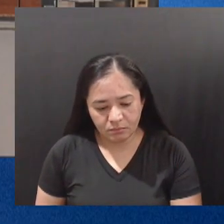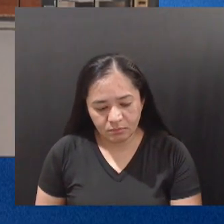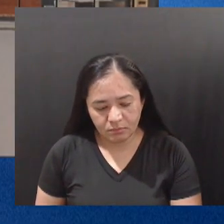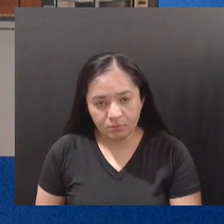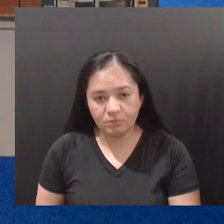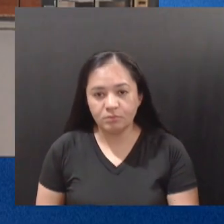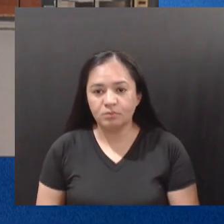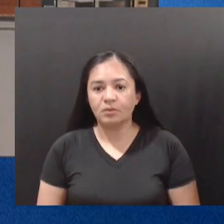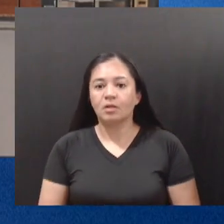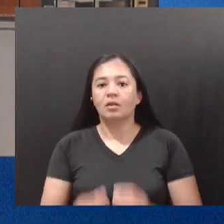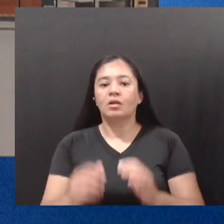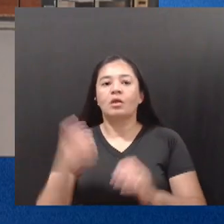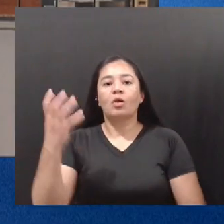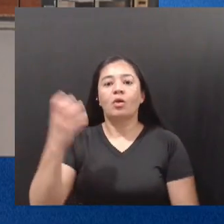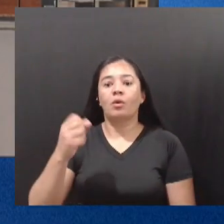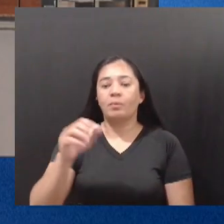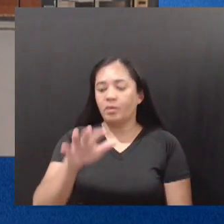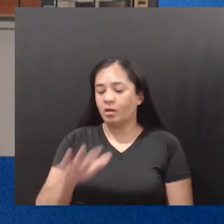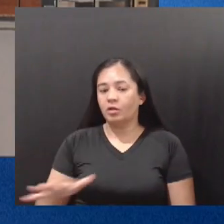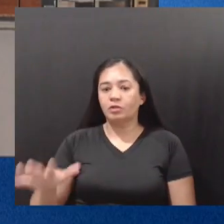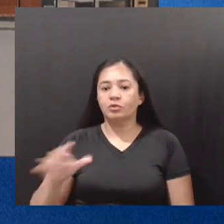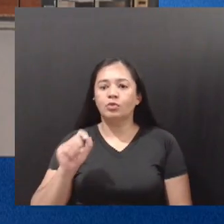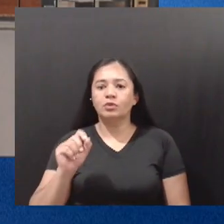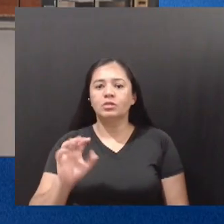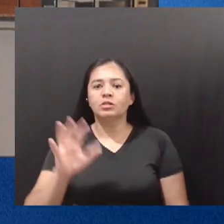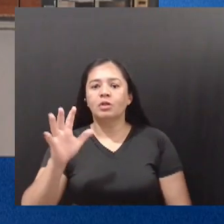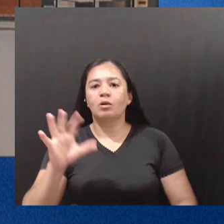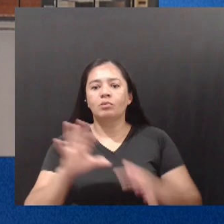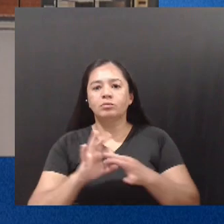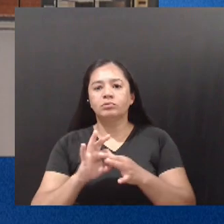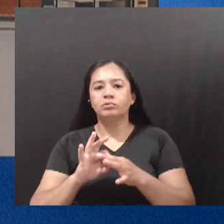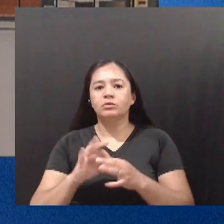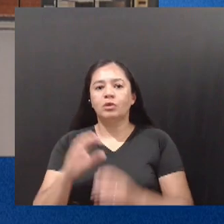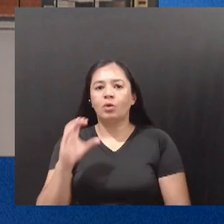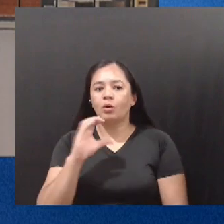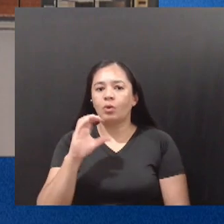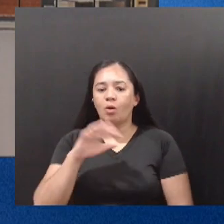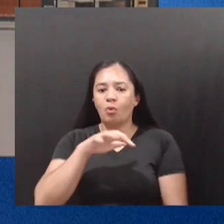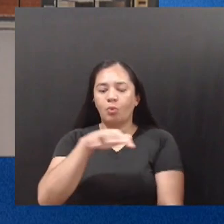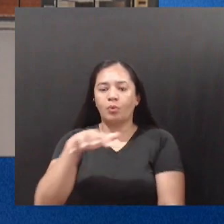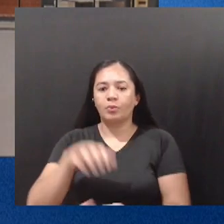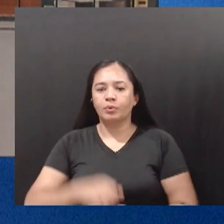dos recifes e o que isso tem a ver com o aquecimento global.